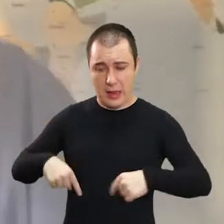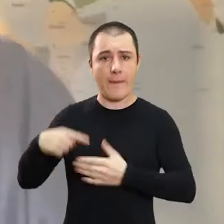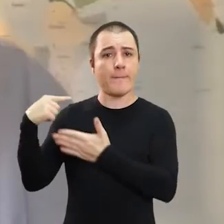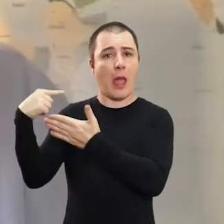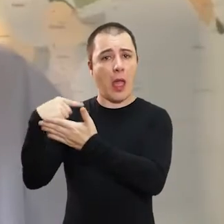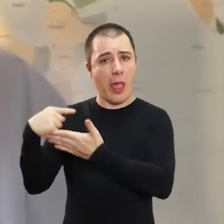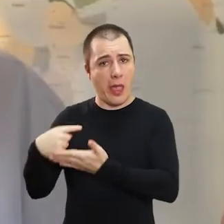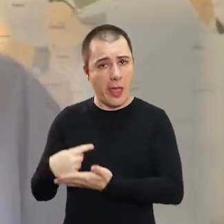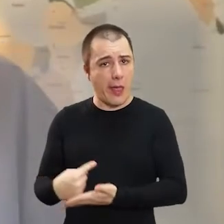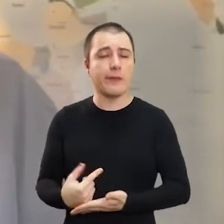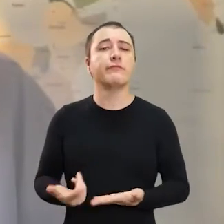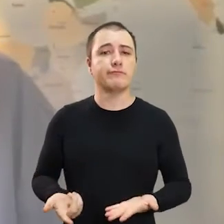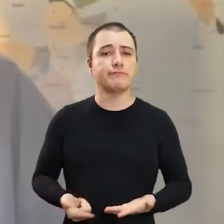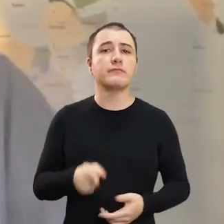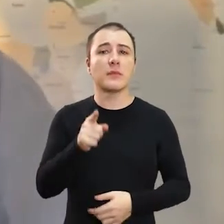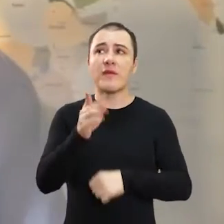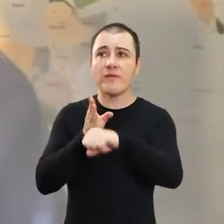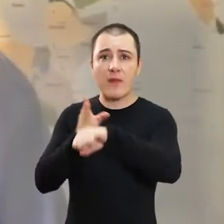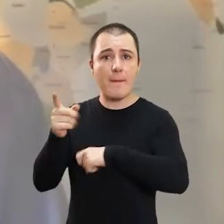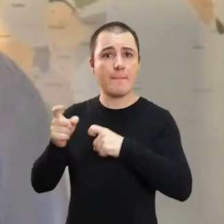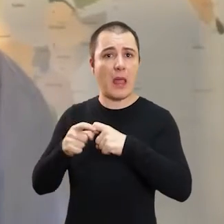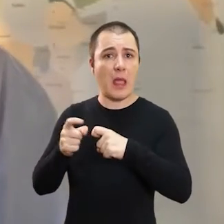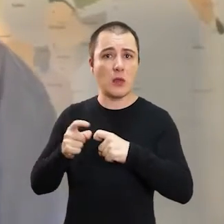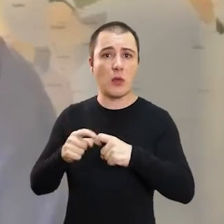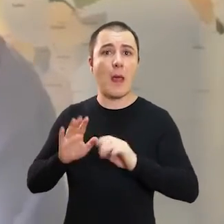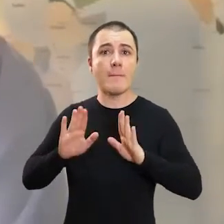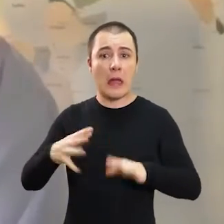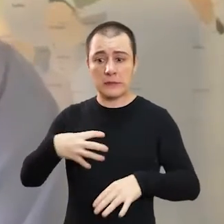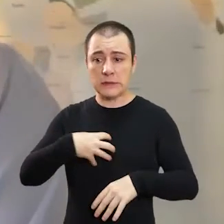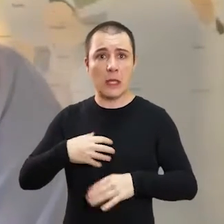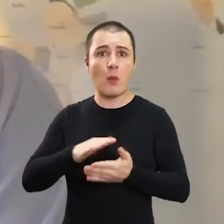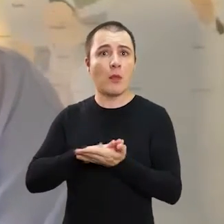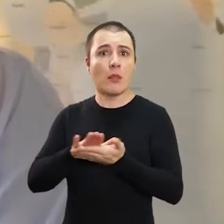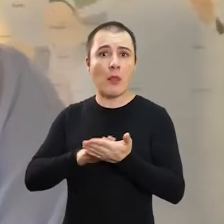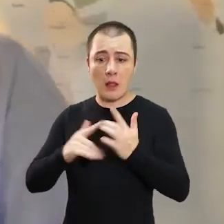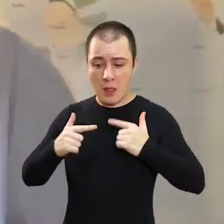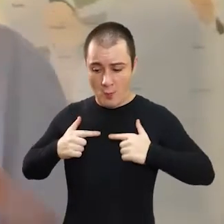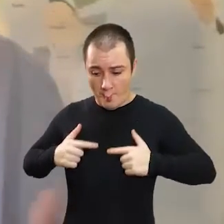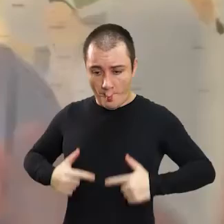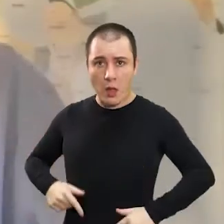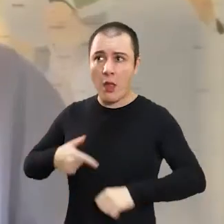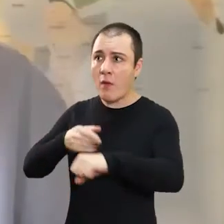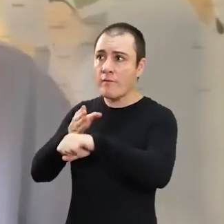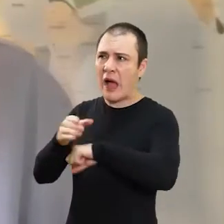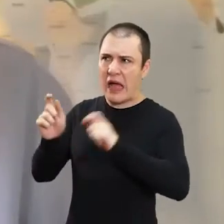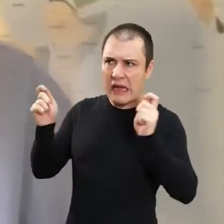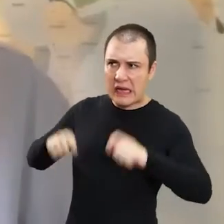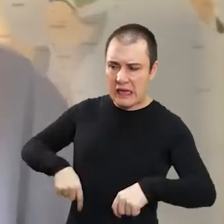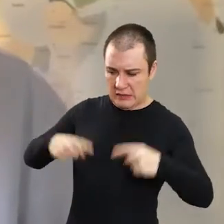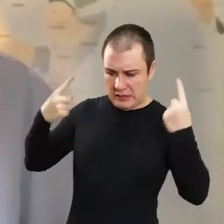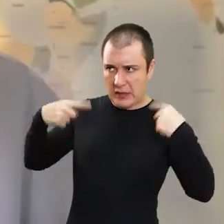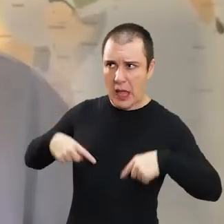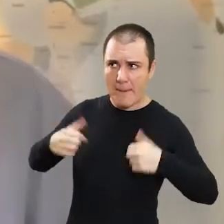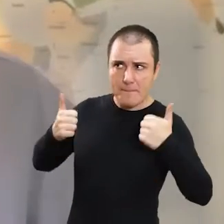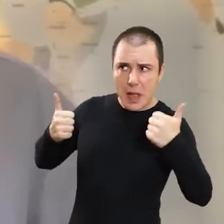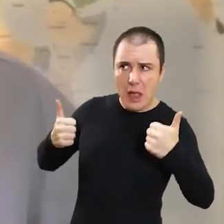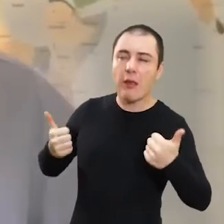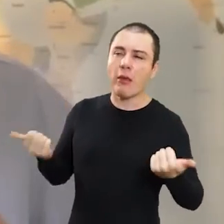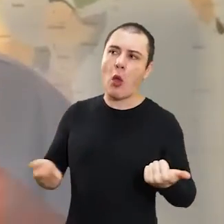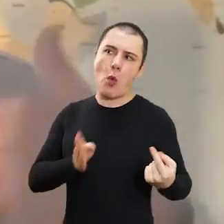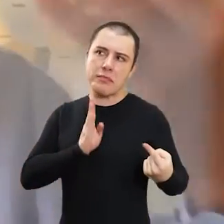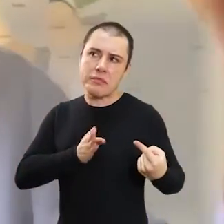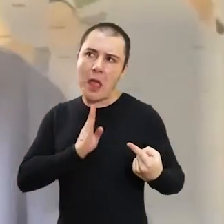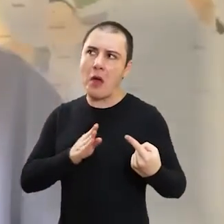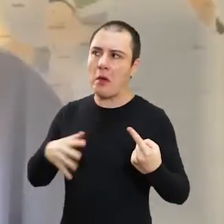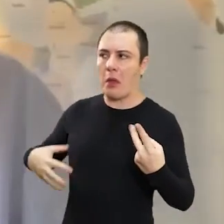que é o check-up, né? O que é o check-up? Você ir no médico, mesmo estando assintomático, para ver se está tudo bem mesmo, né? Assim é com o